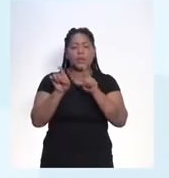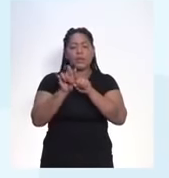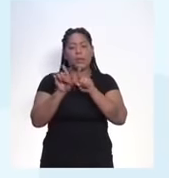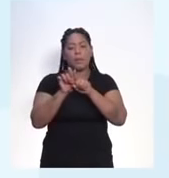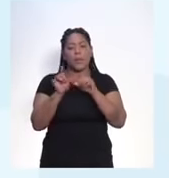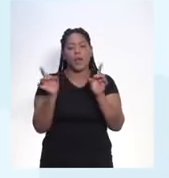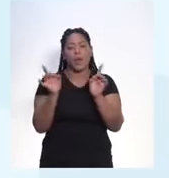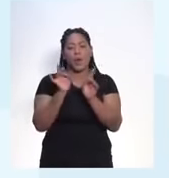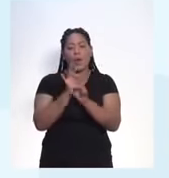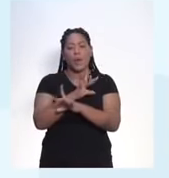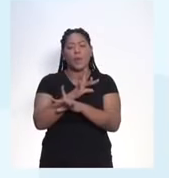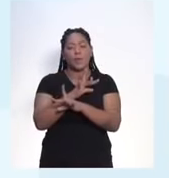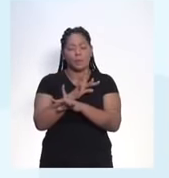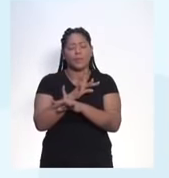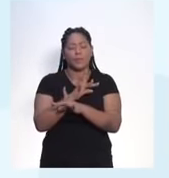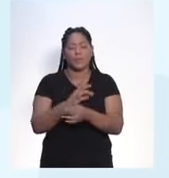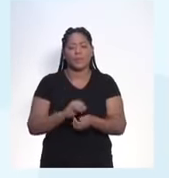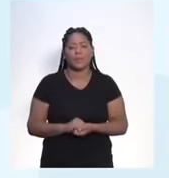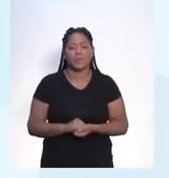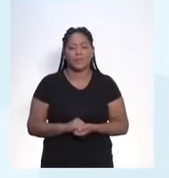do ano Ufa